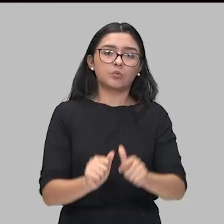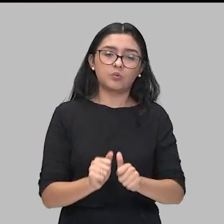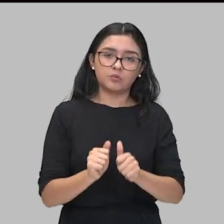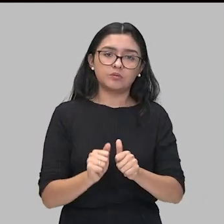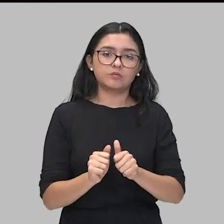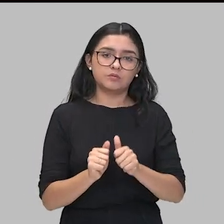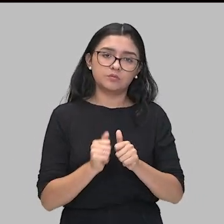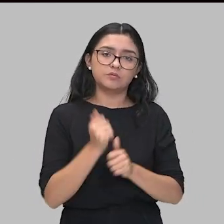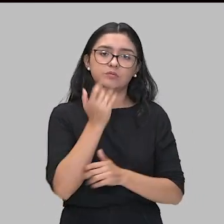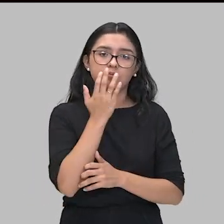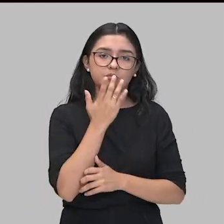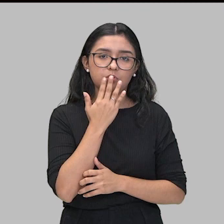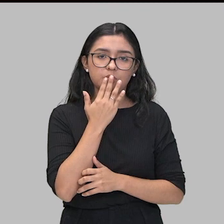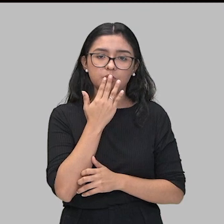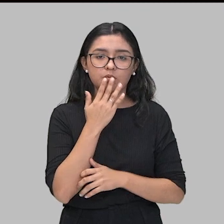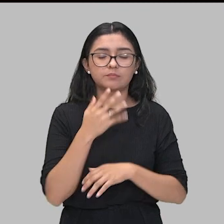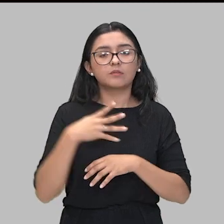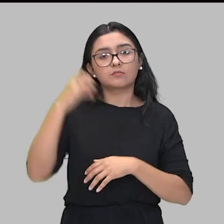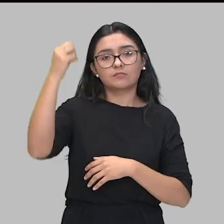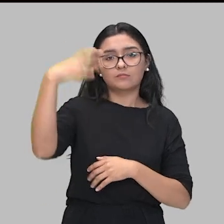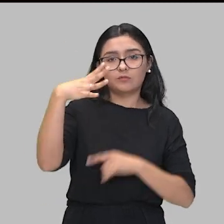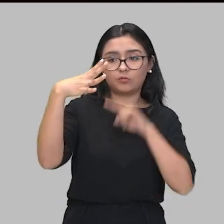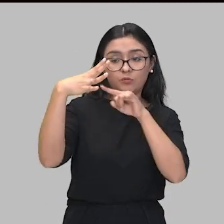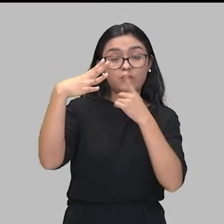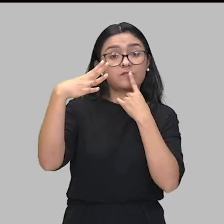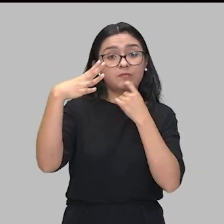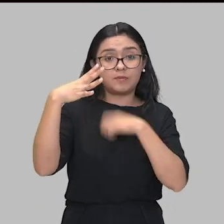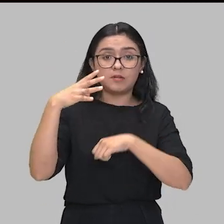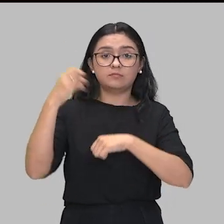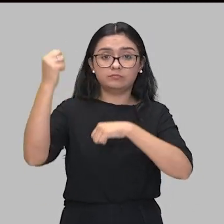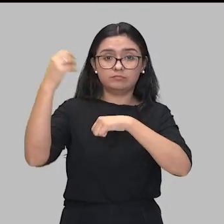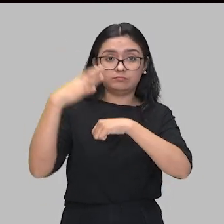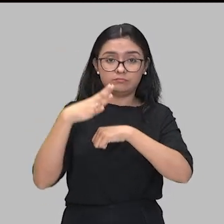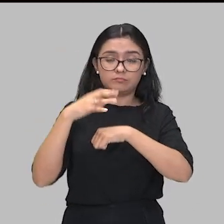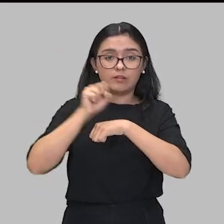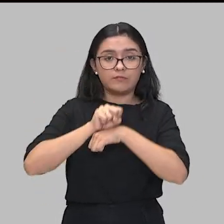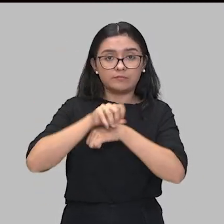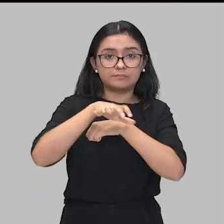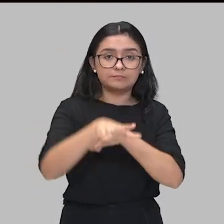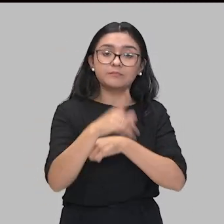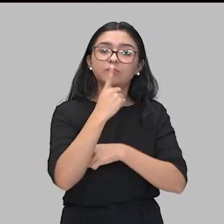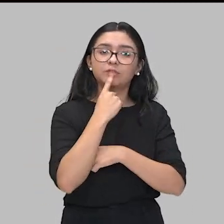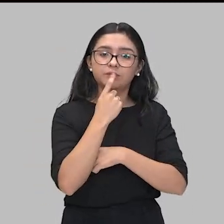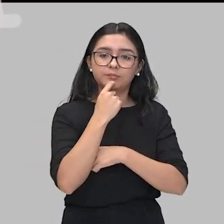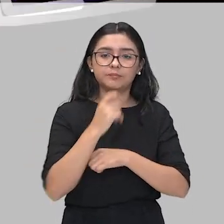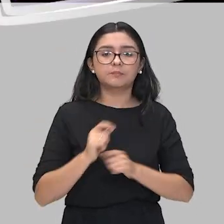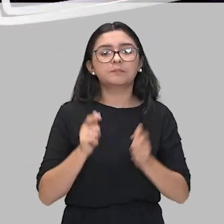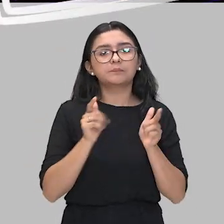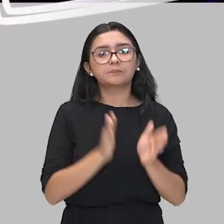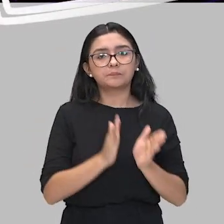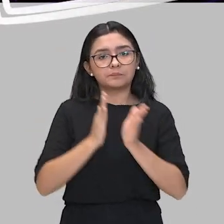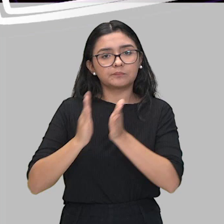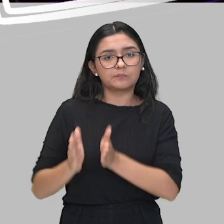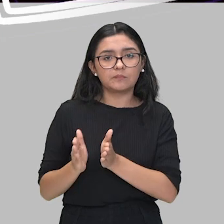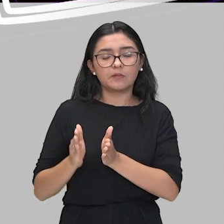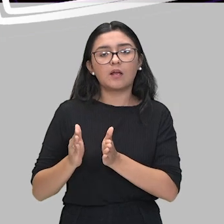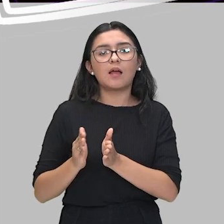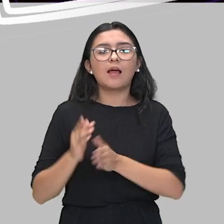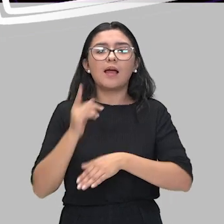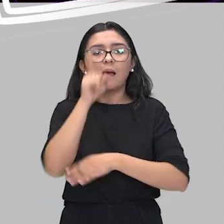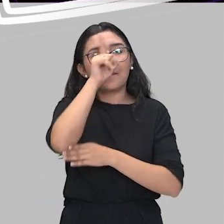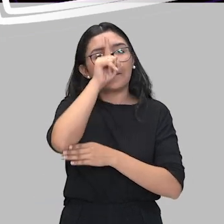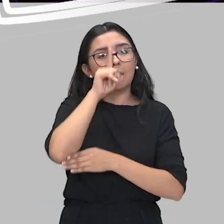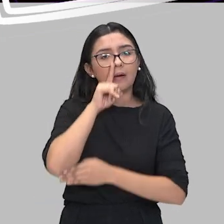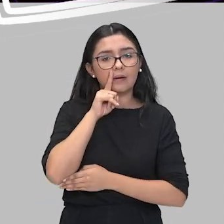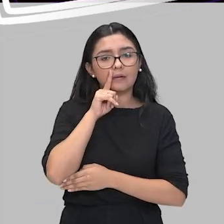chegam nele. Como só está chegando luz vermelha, ele vai refletir o vermelho. E observem que o último cartão é o amarelo. Ele tem